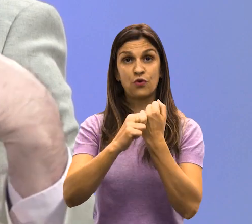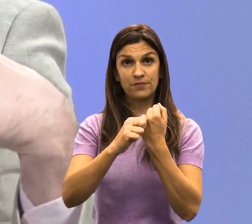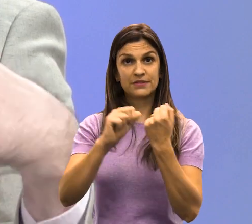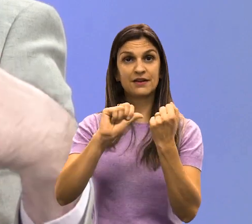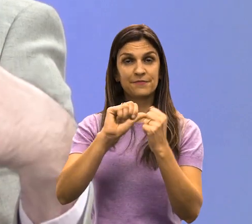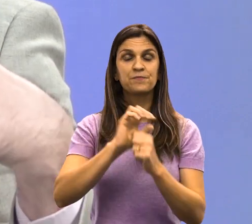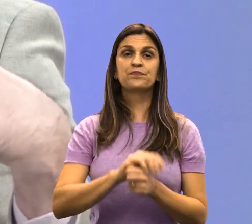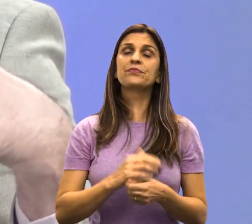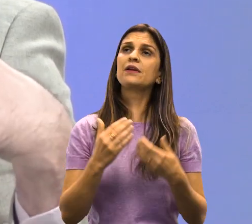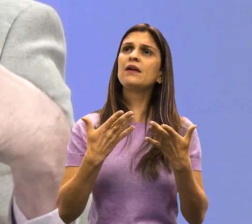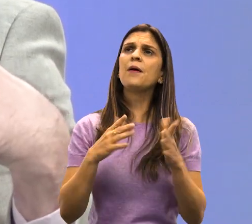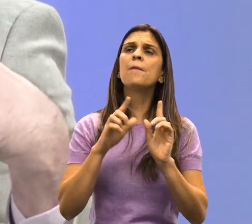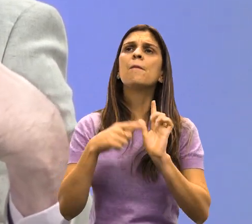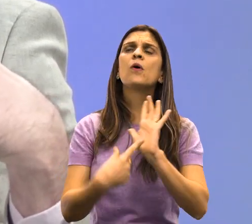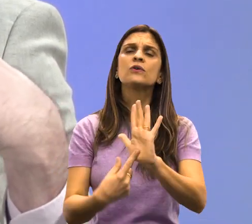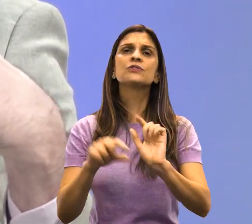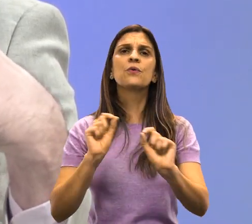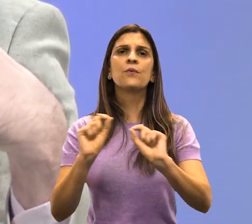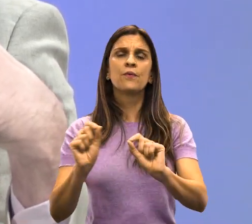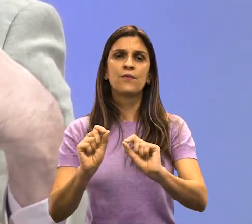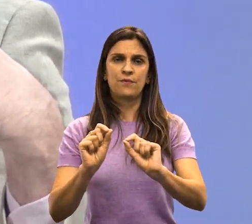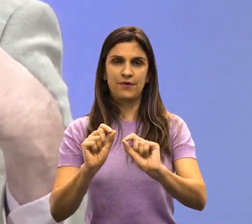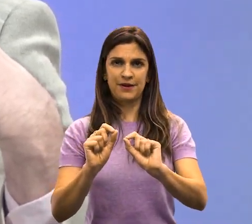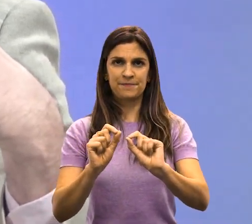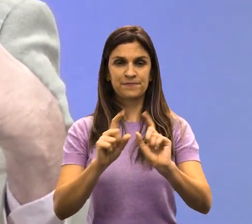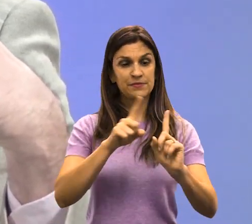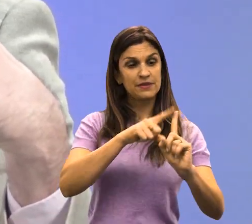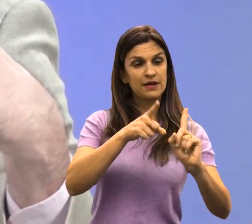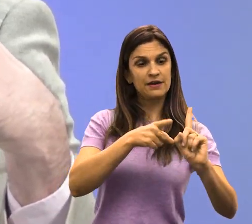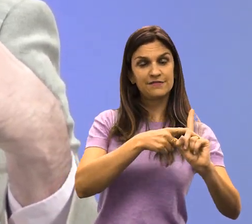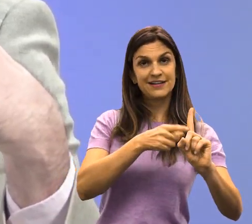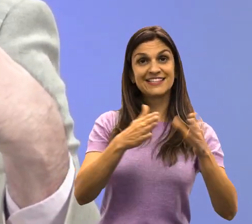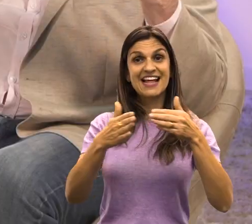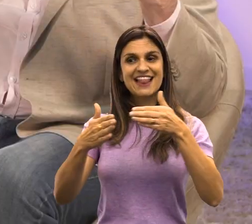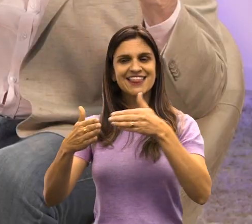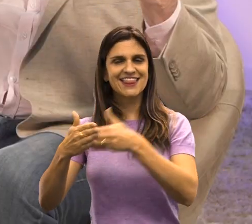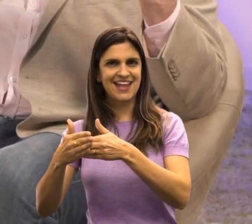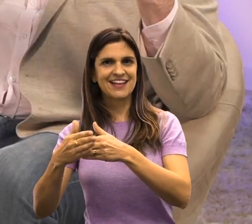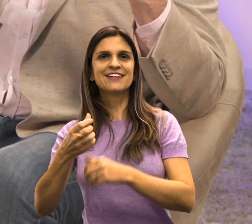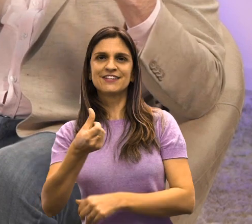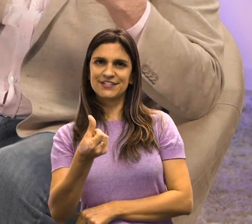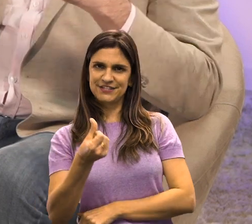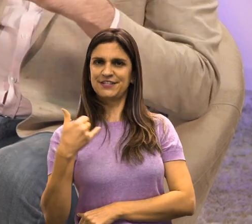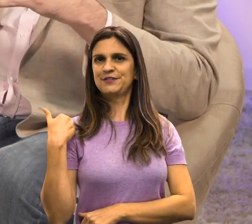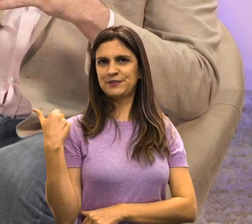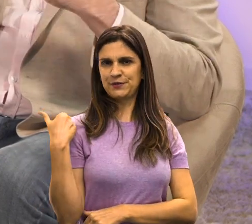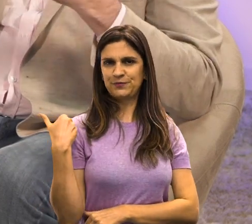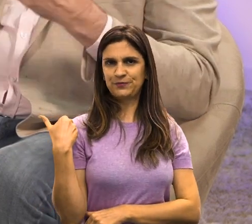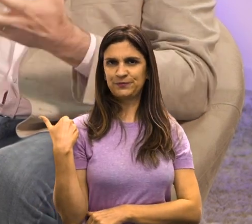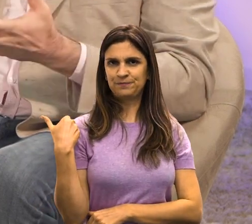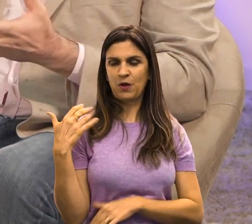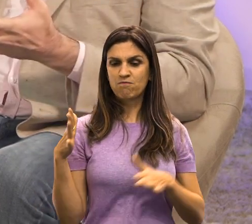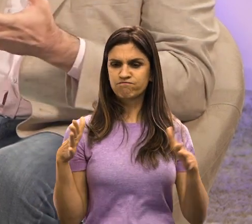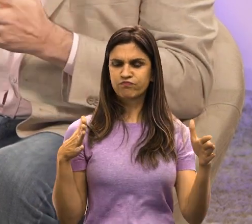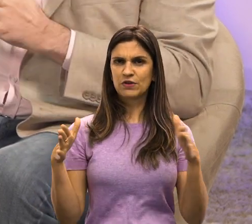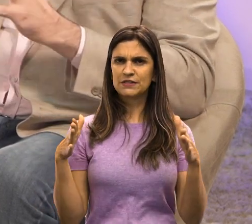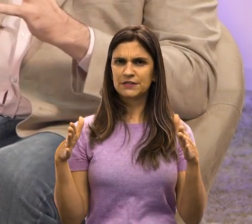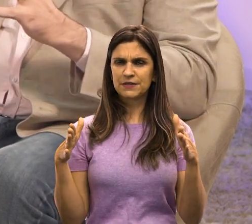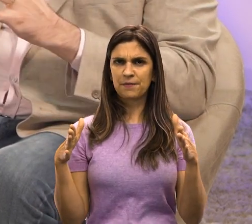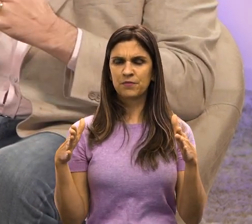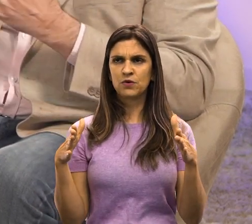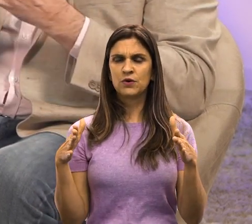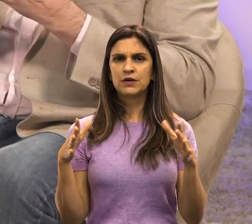da gravidez até aos 6 anos de idade. E ele é intersetorial. O